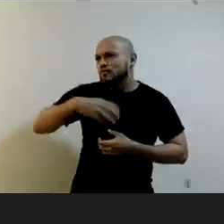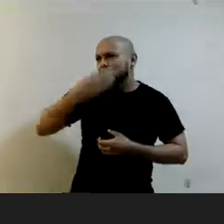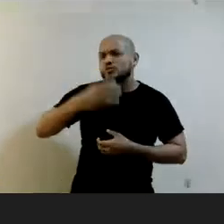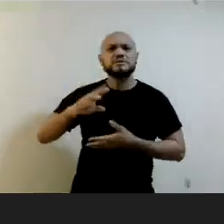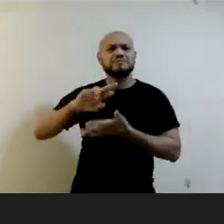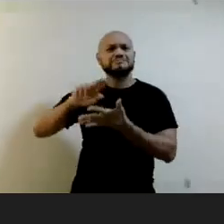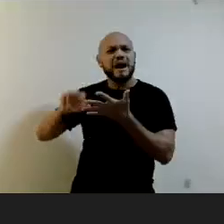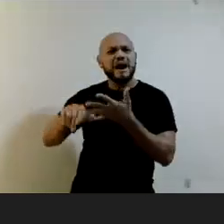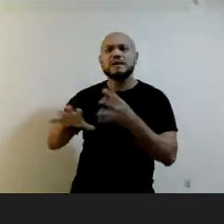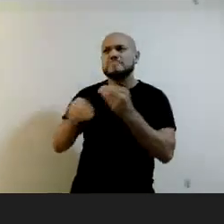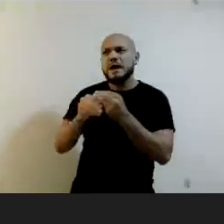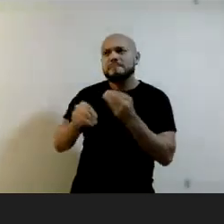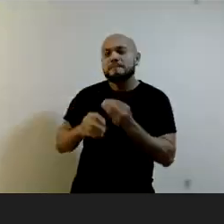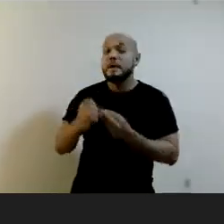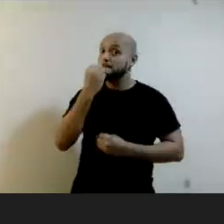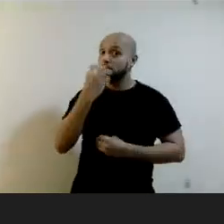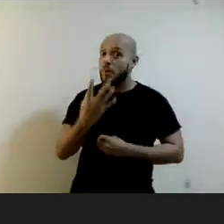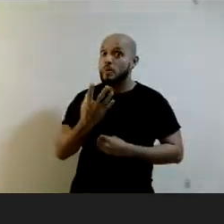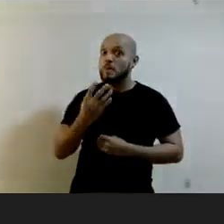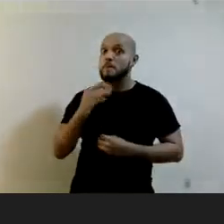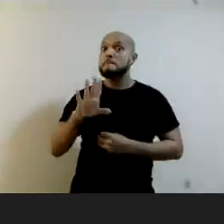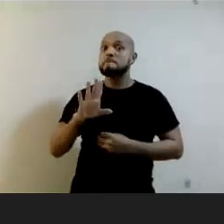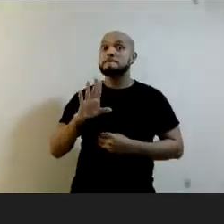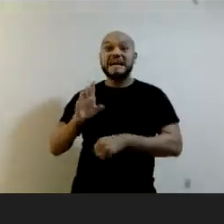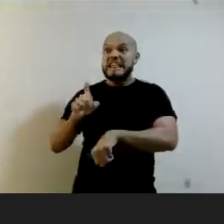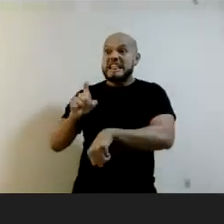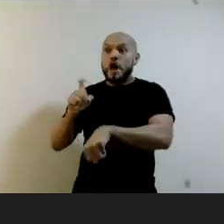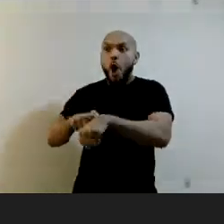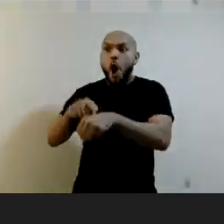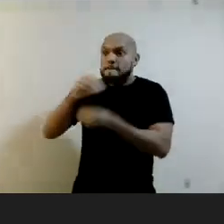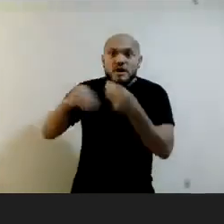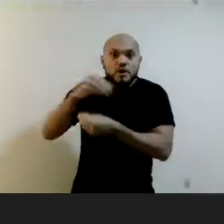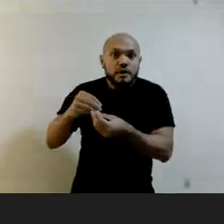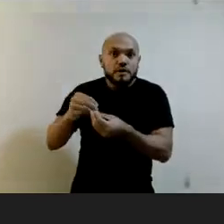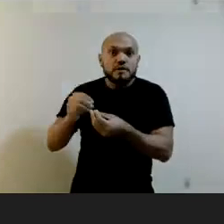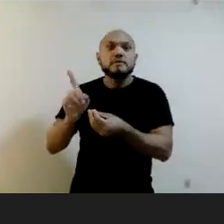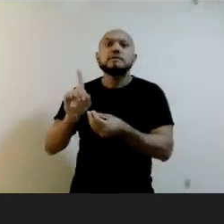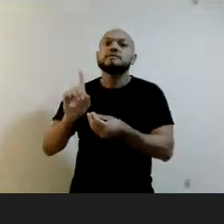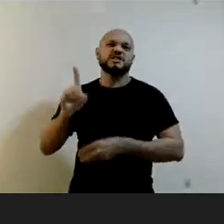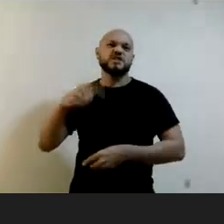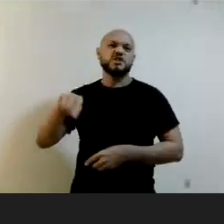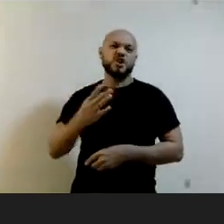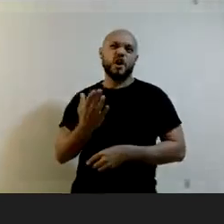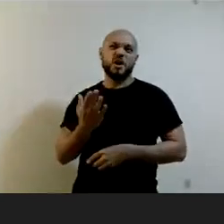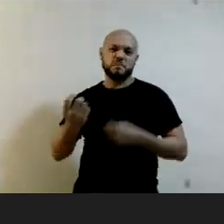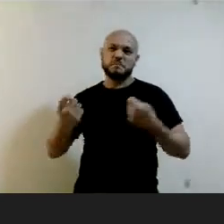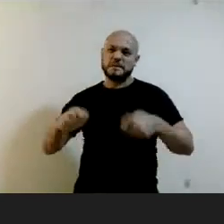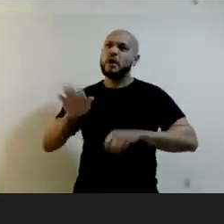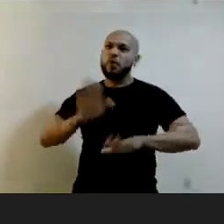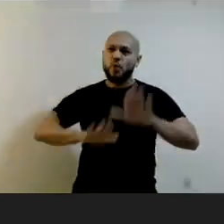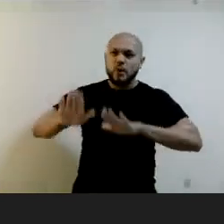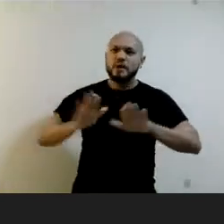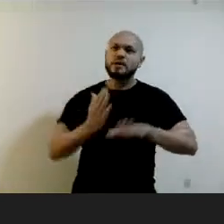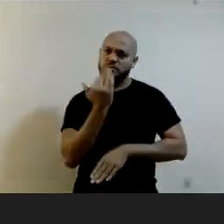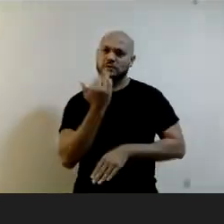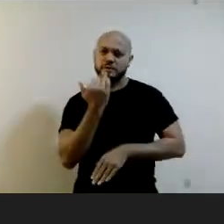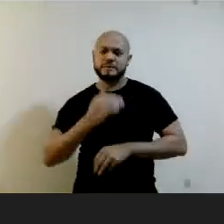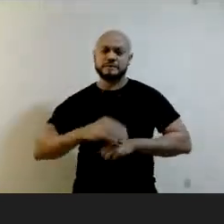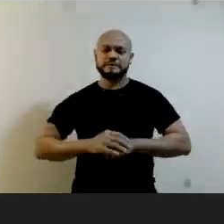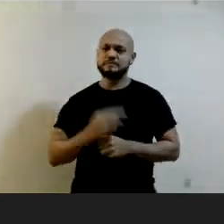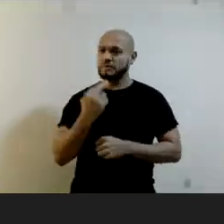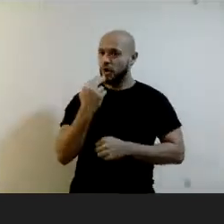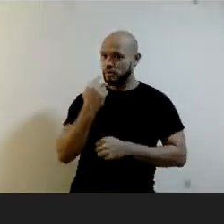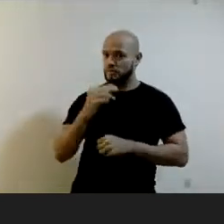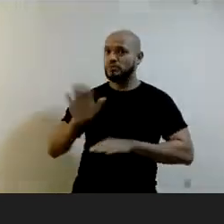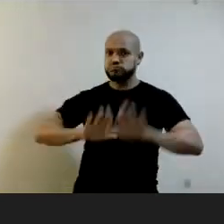sim, mas não como principal alimento da nossa nutrição, né? E que a